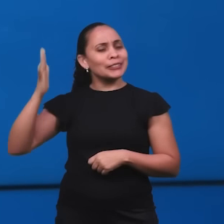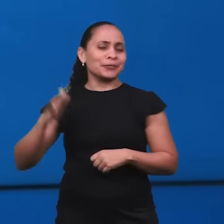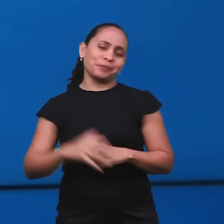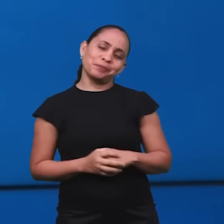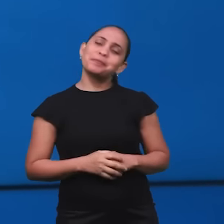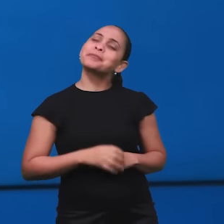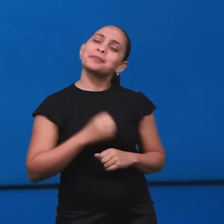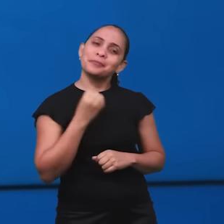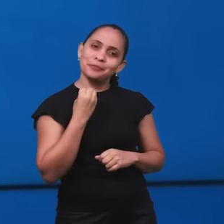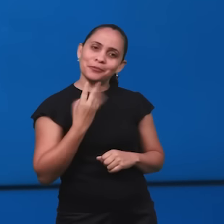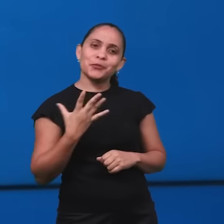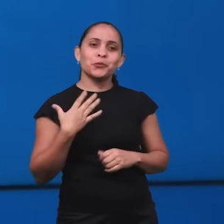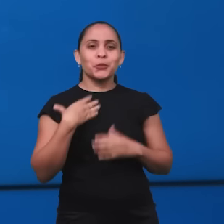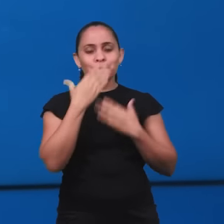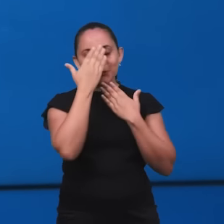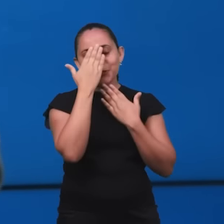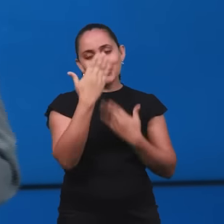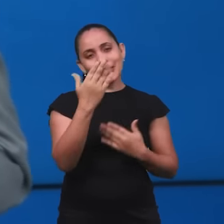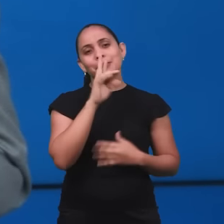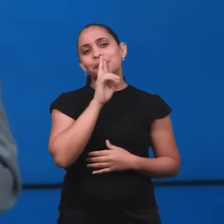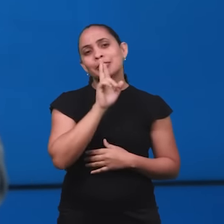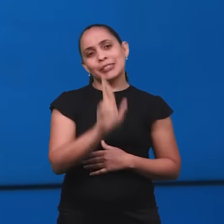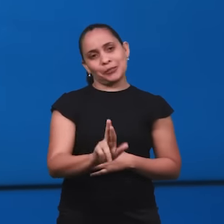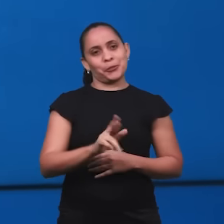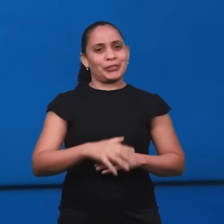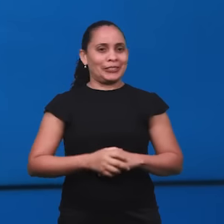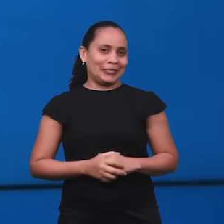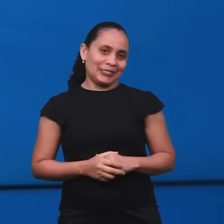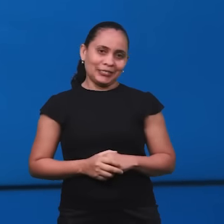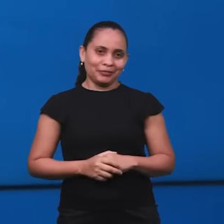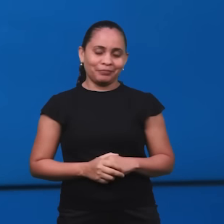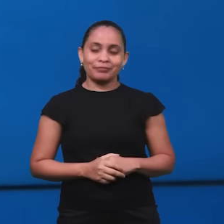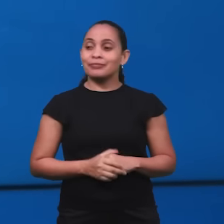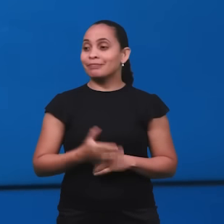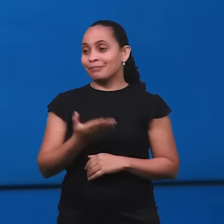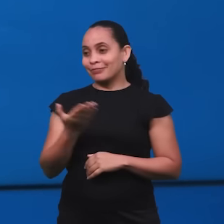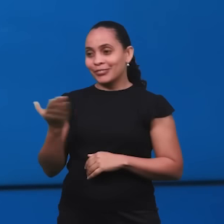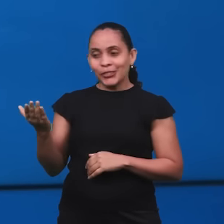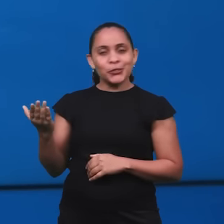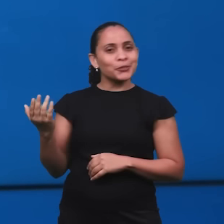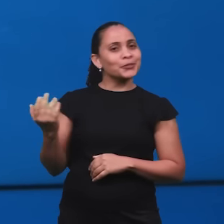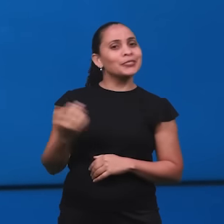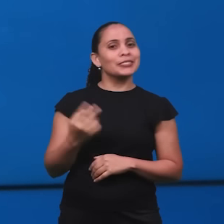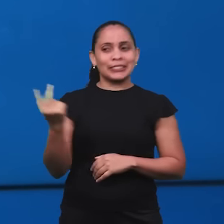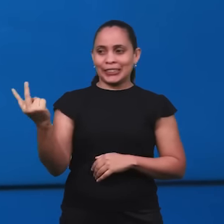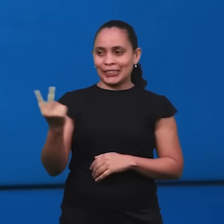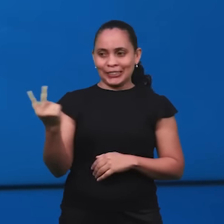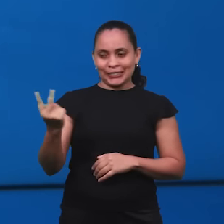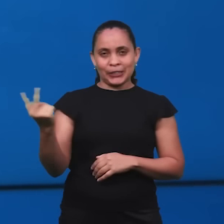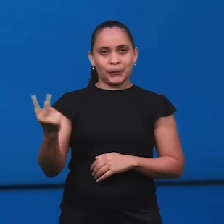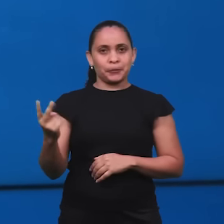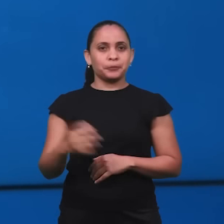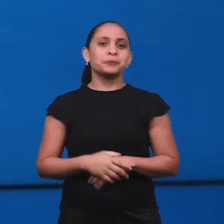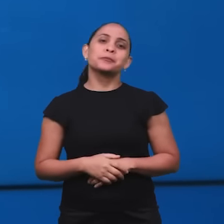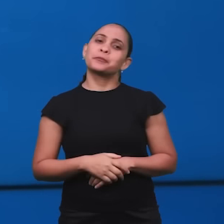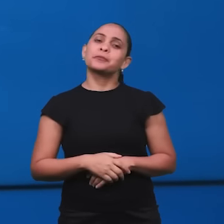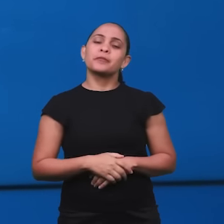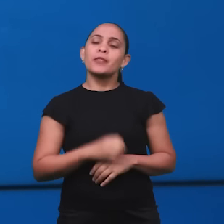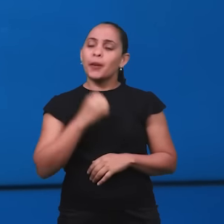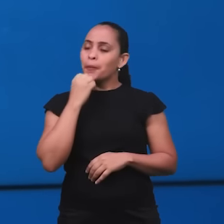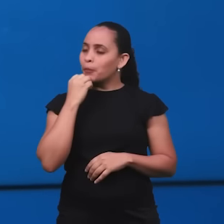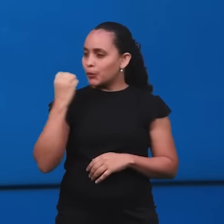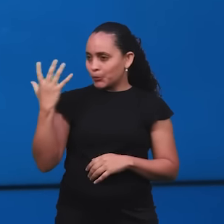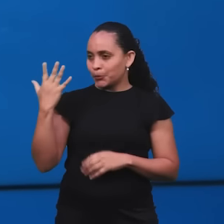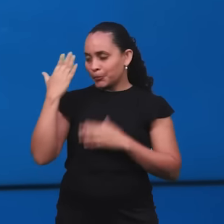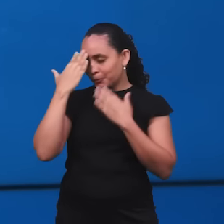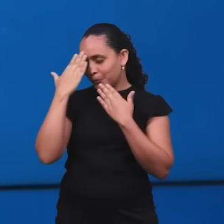Senhor. Muito bom, muito obrigado pela resposta dos nossos irmãos, Maribel e também o Gustavo.